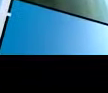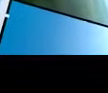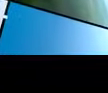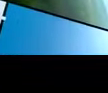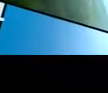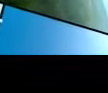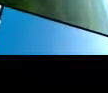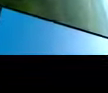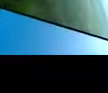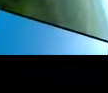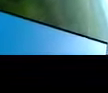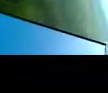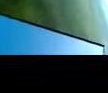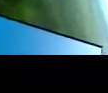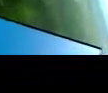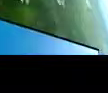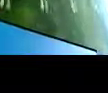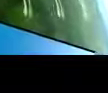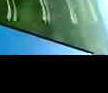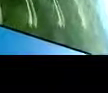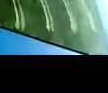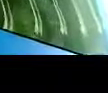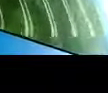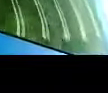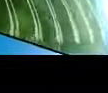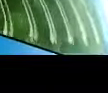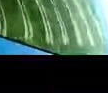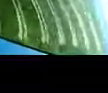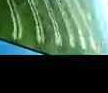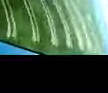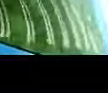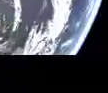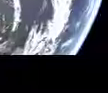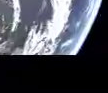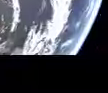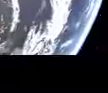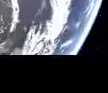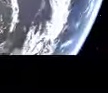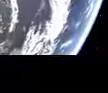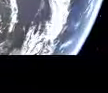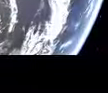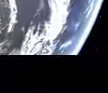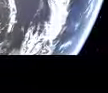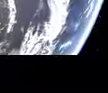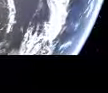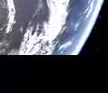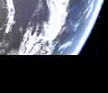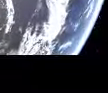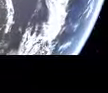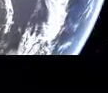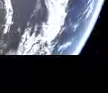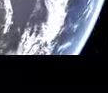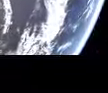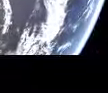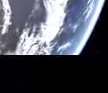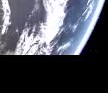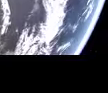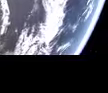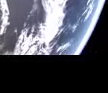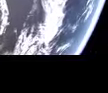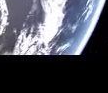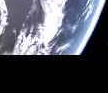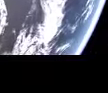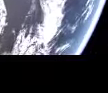a tensão paulo sehab após o top de 5 segundos mais educação ciência e